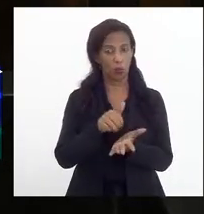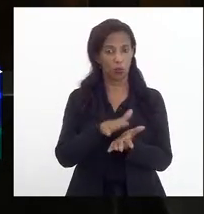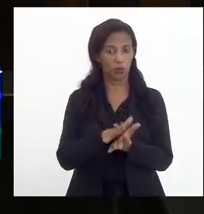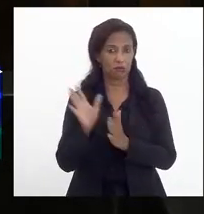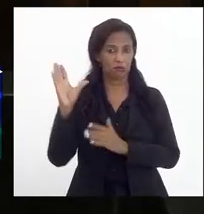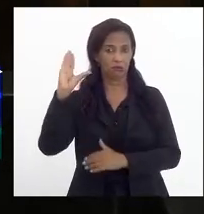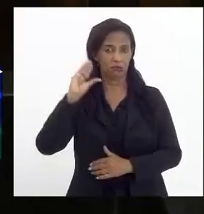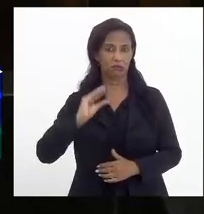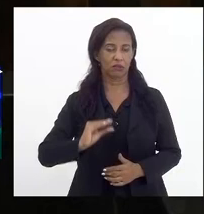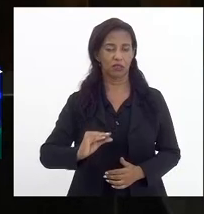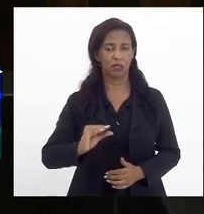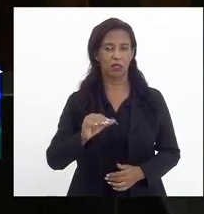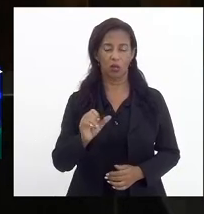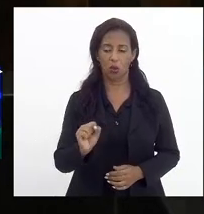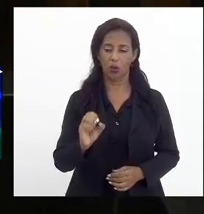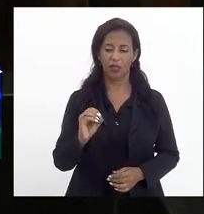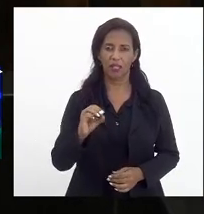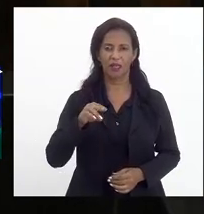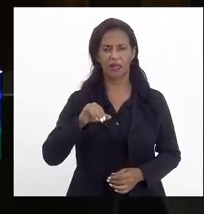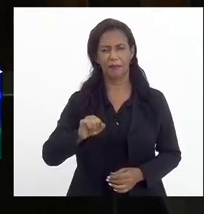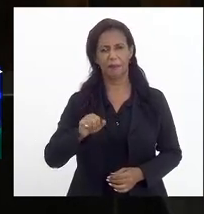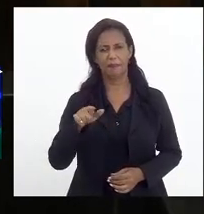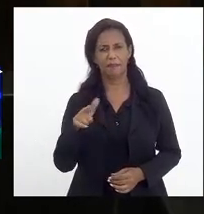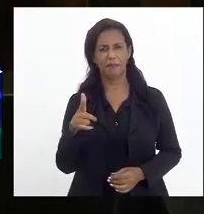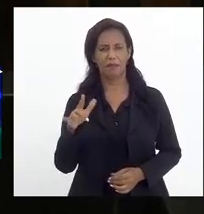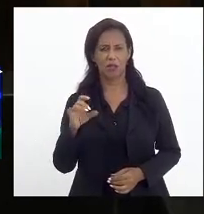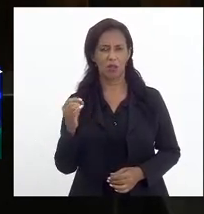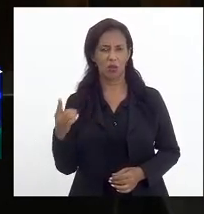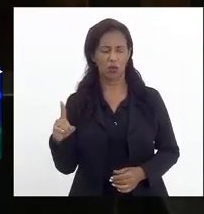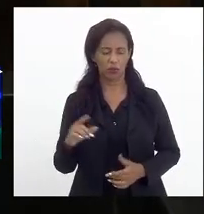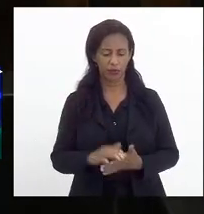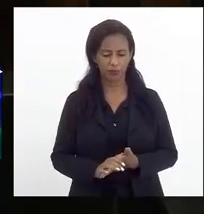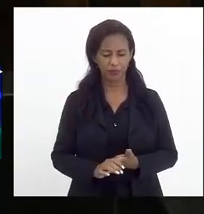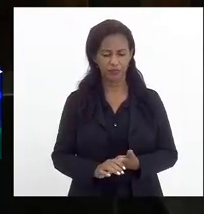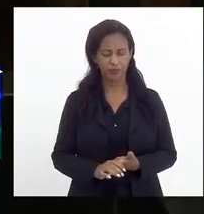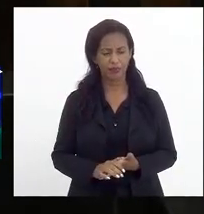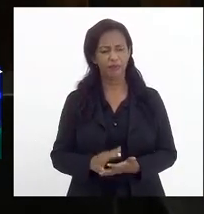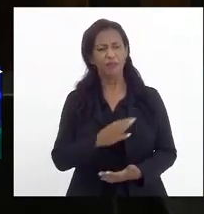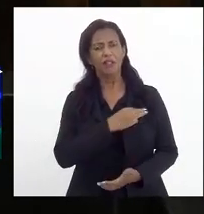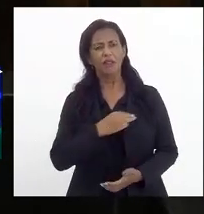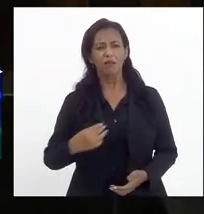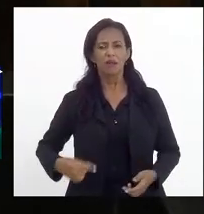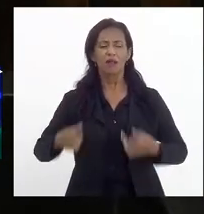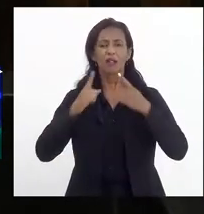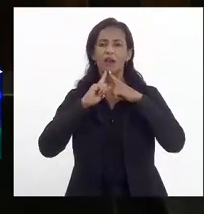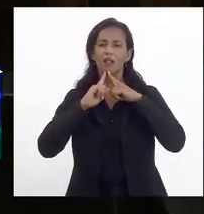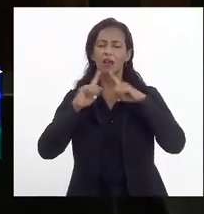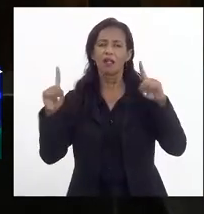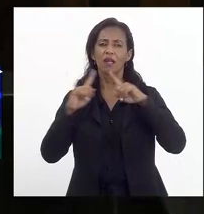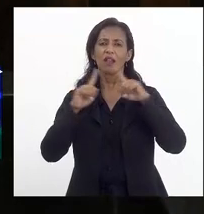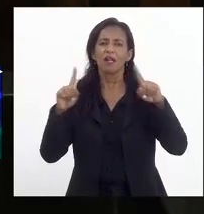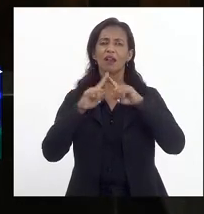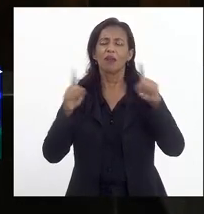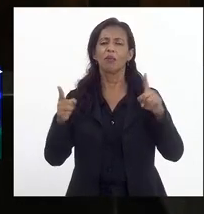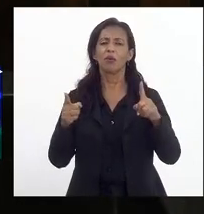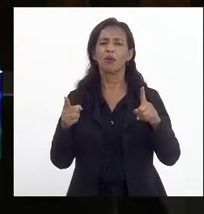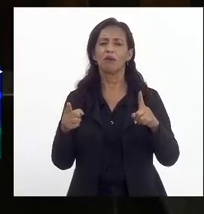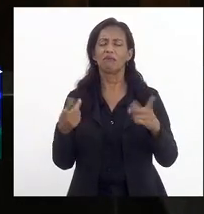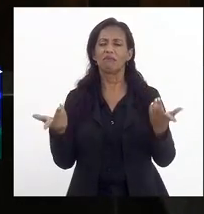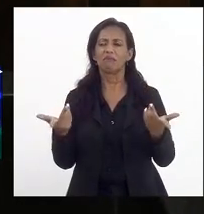caiu para Cerca de 80 milhões Oi e o ministro reclamou mas não